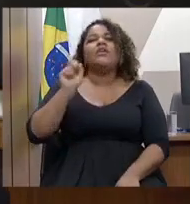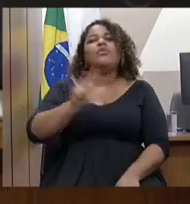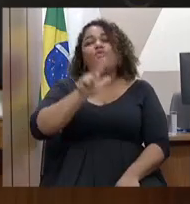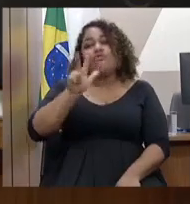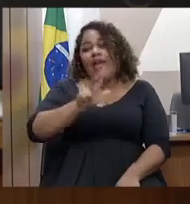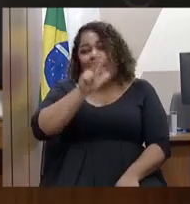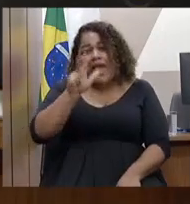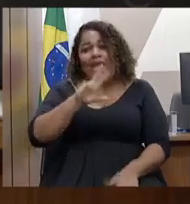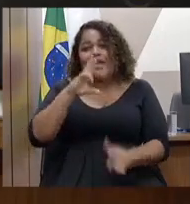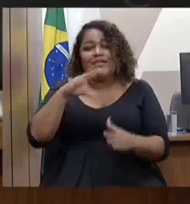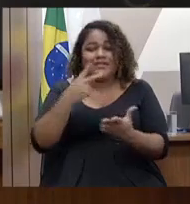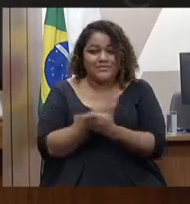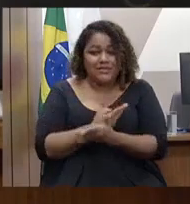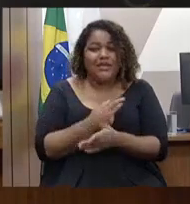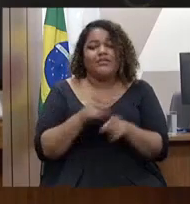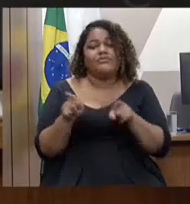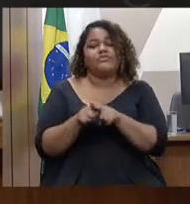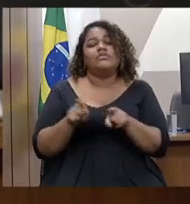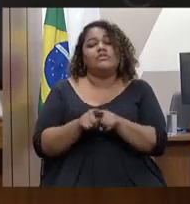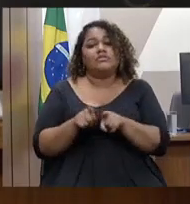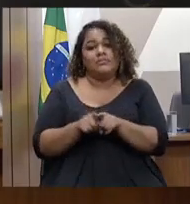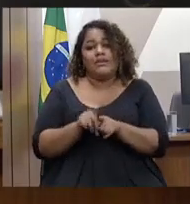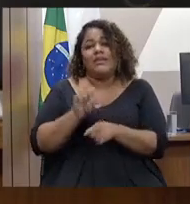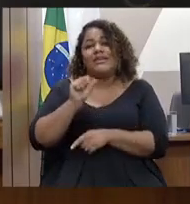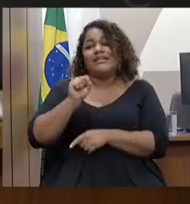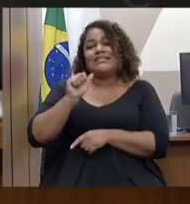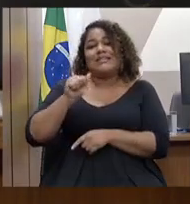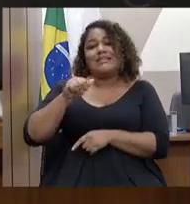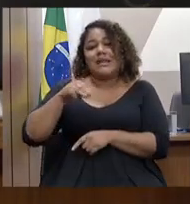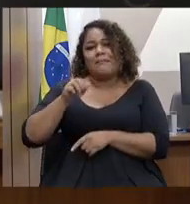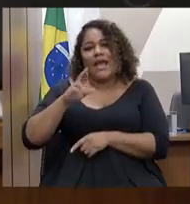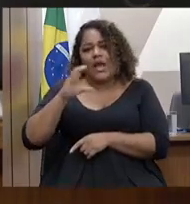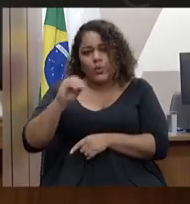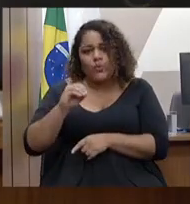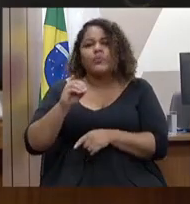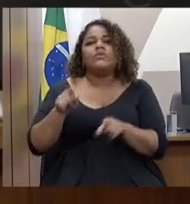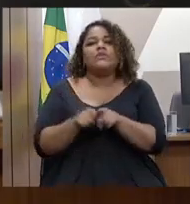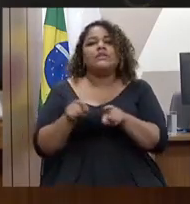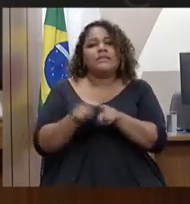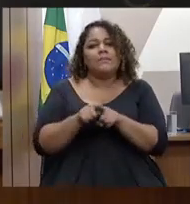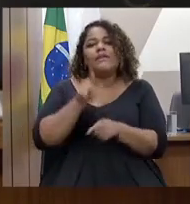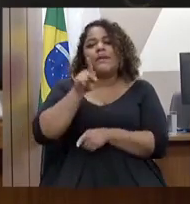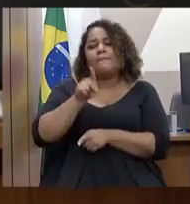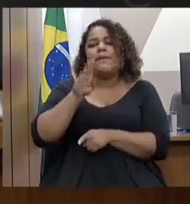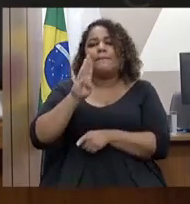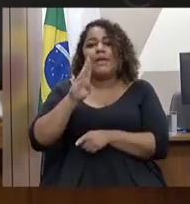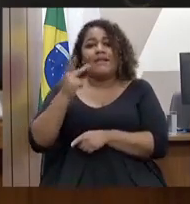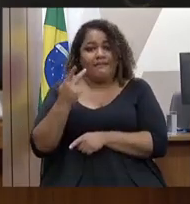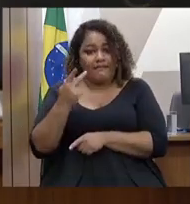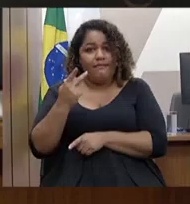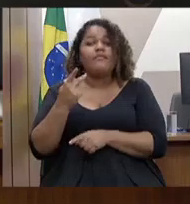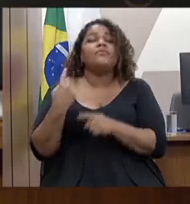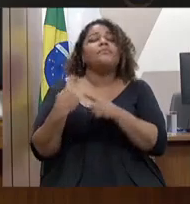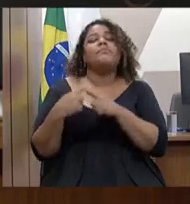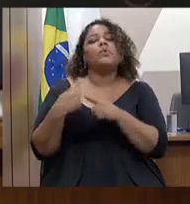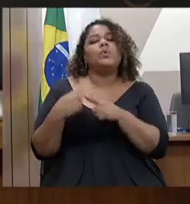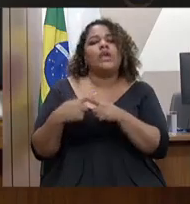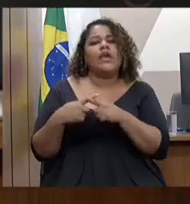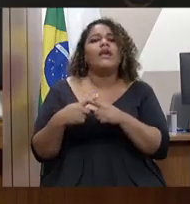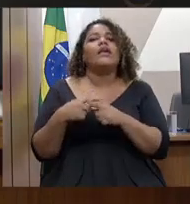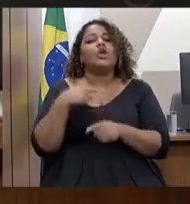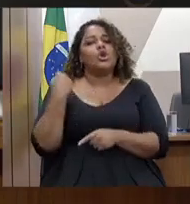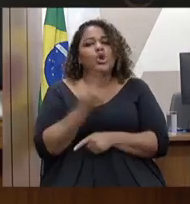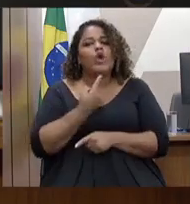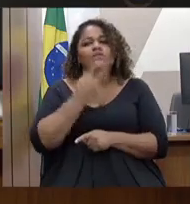dessa marca da PH eu faço questão de dizer acidentes da Vale da Samarco da pbh porque a gente fica maculando